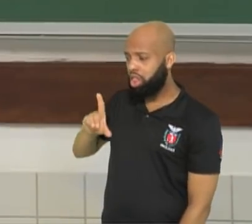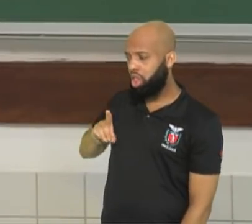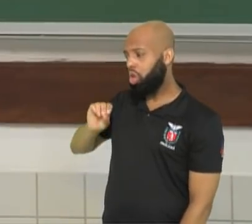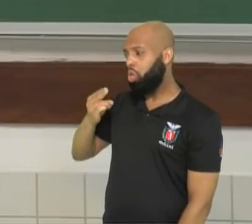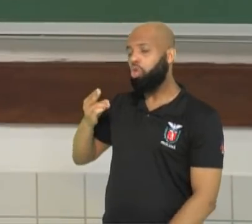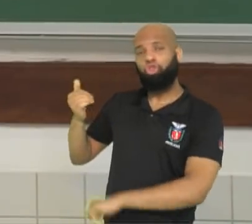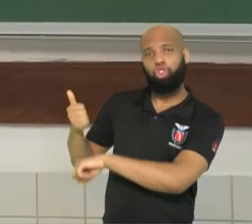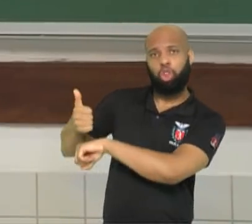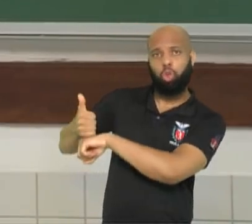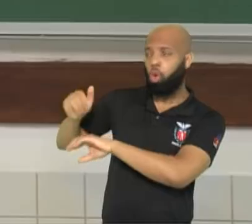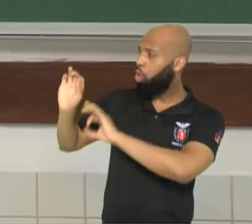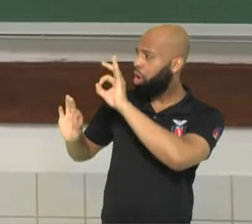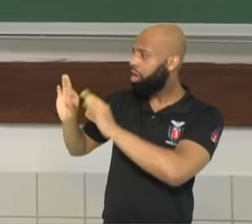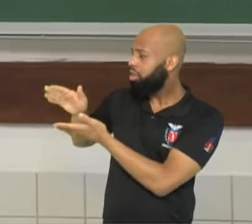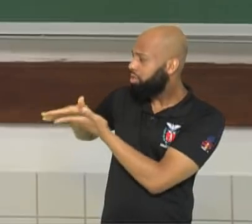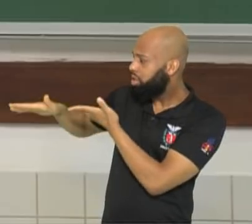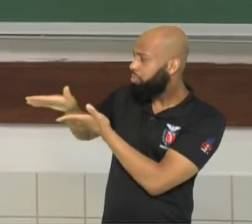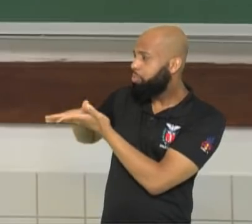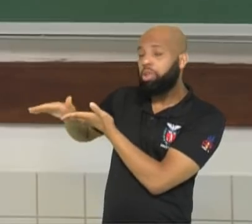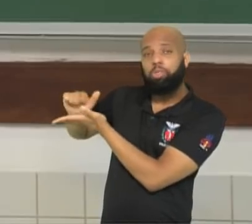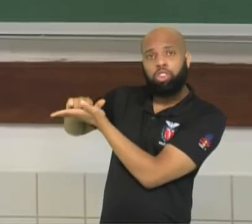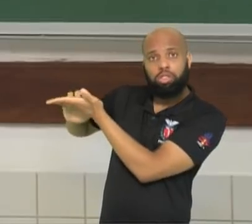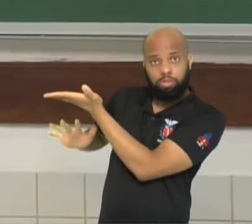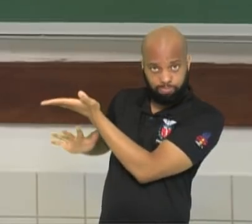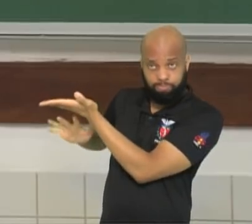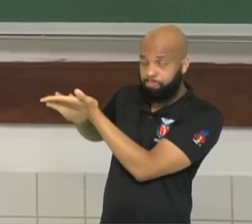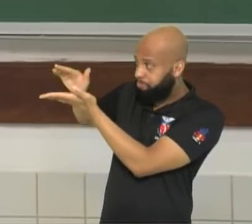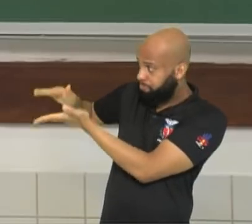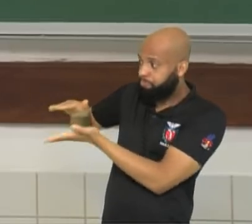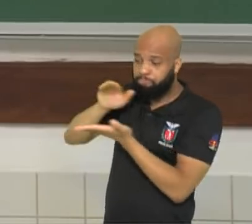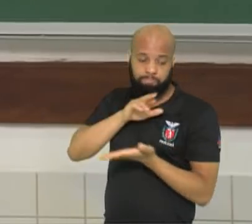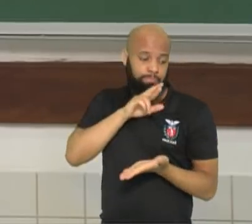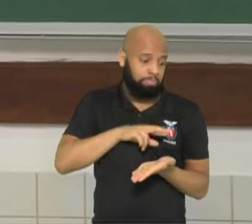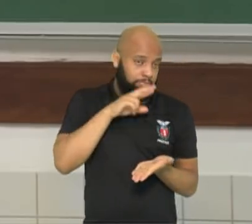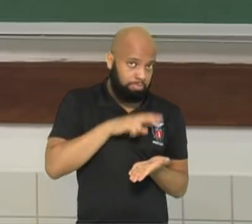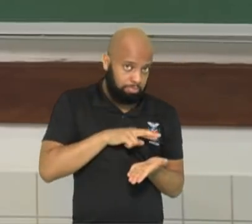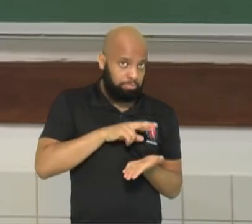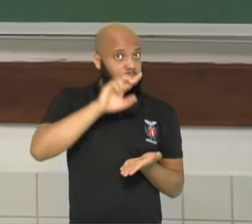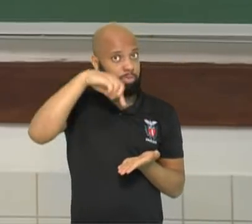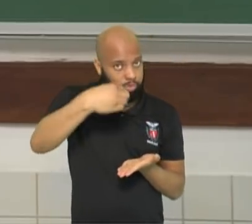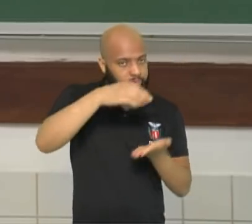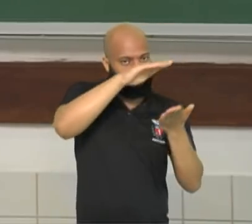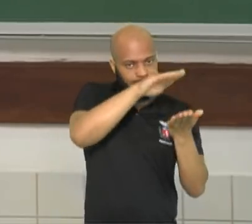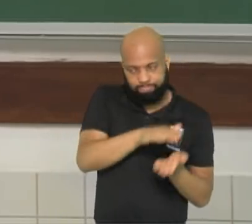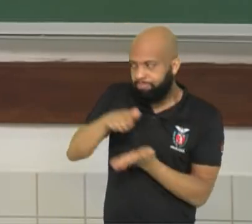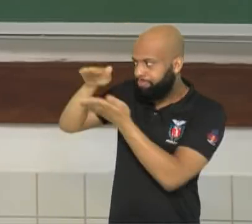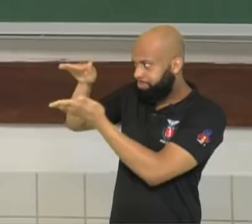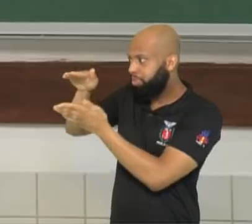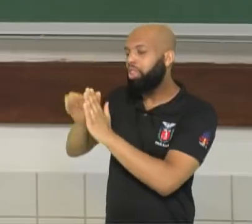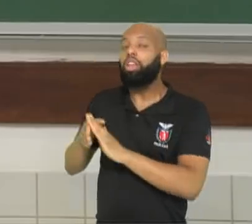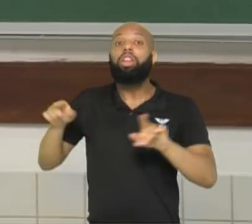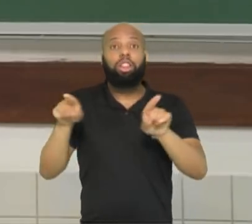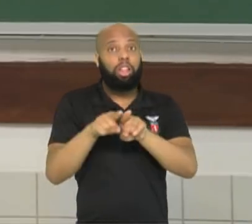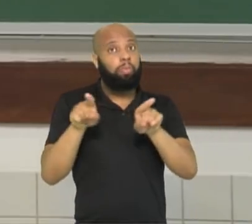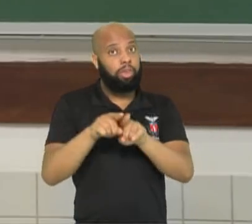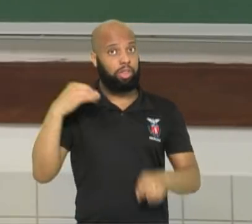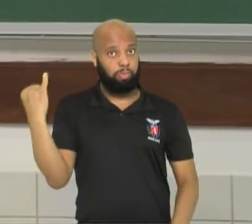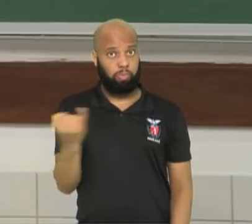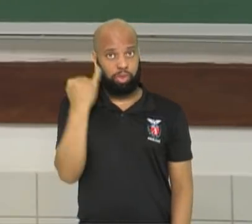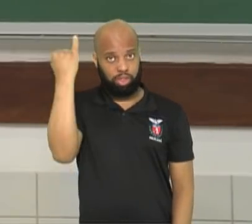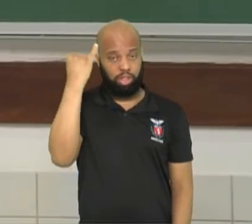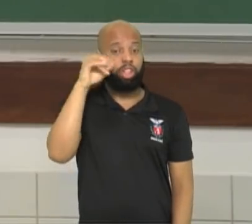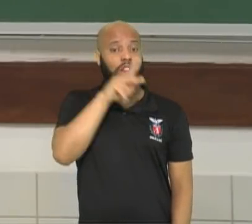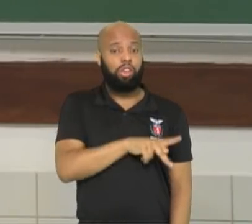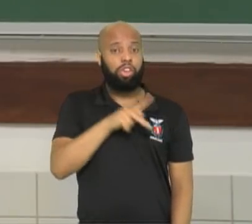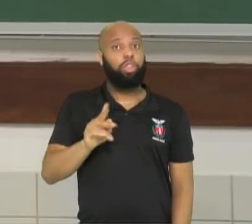diretor providencie para você o material impresso, tá? Outro detalhe importante, os professores já começaram a fazer